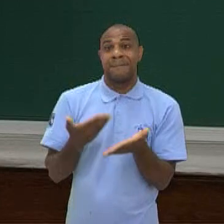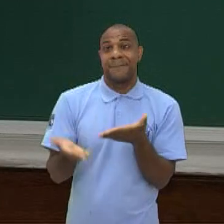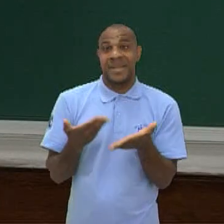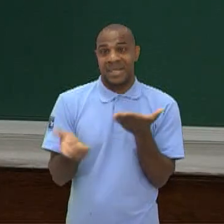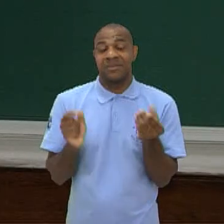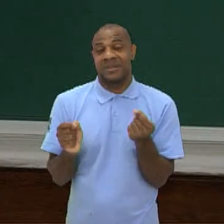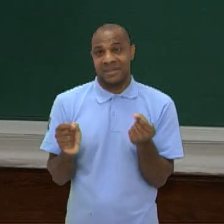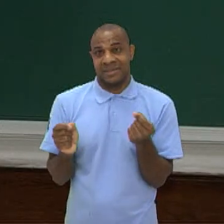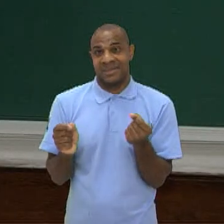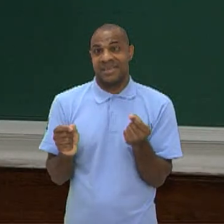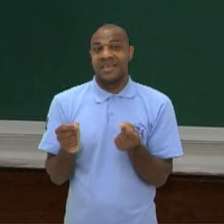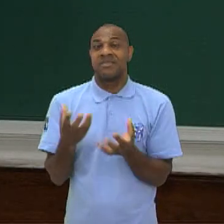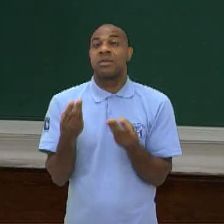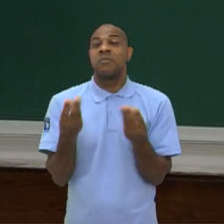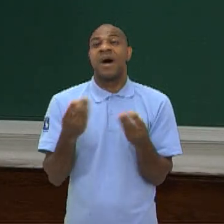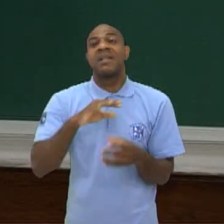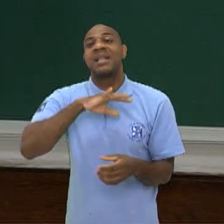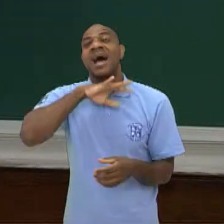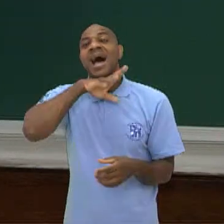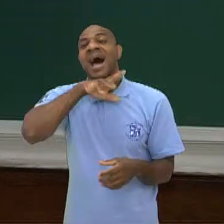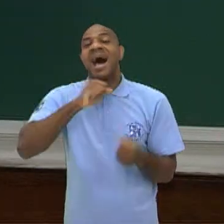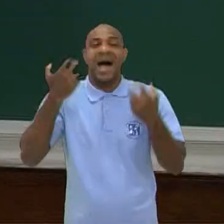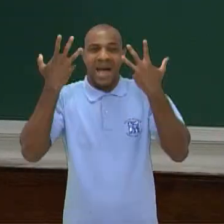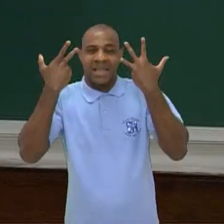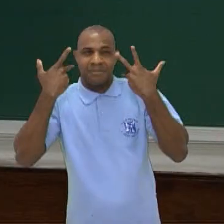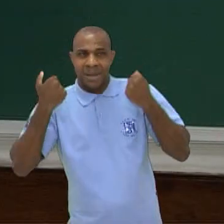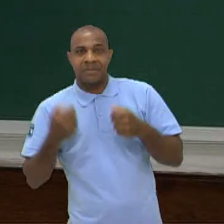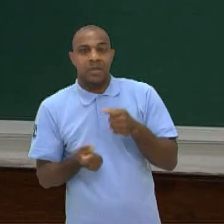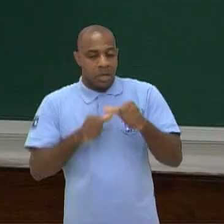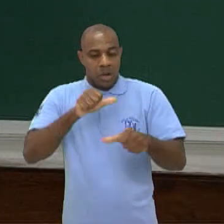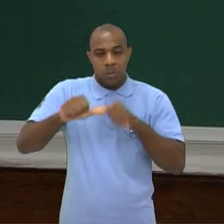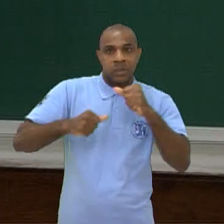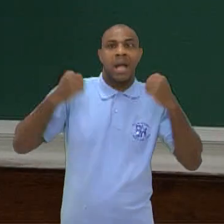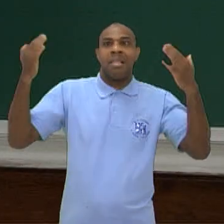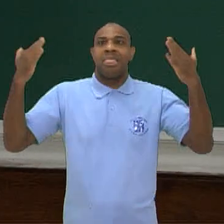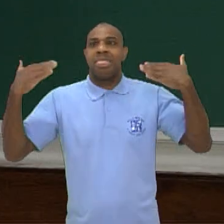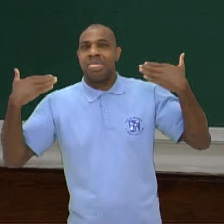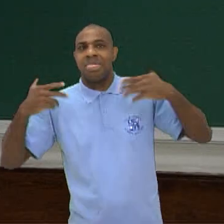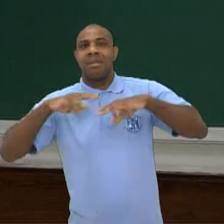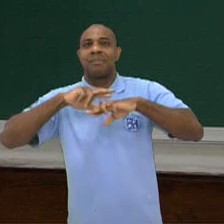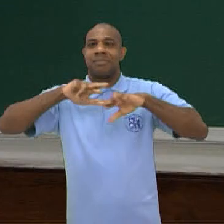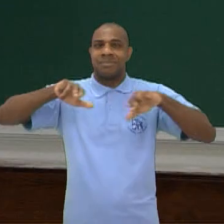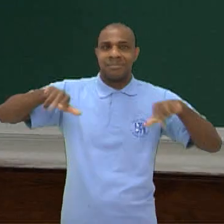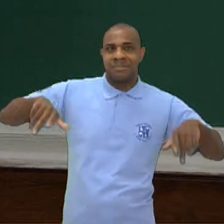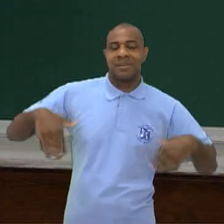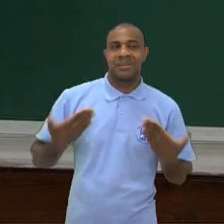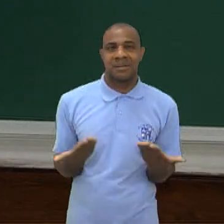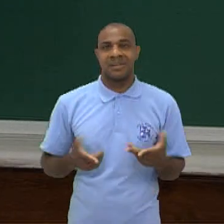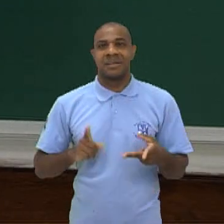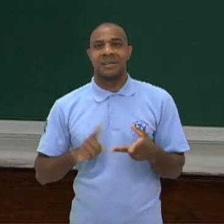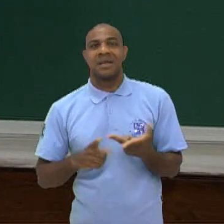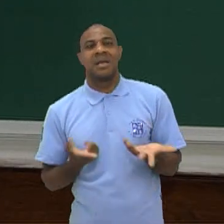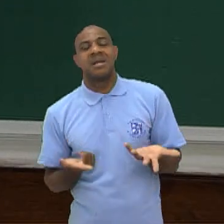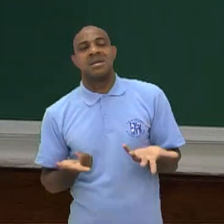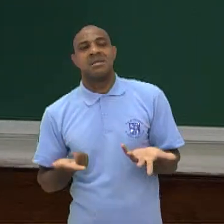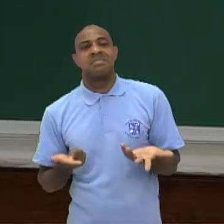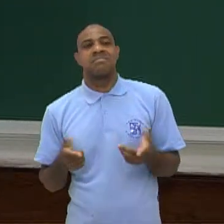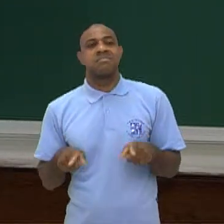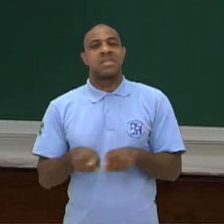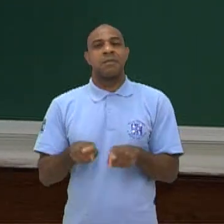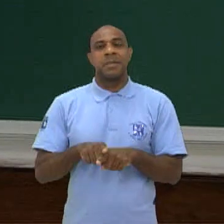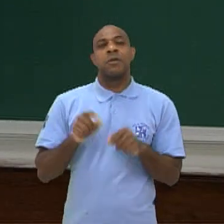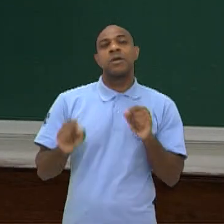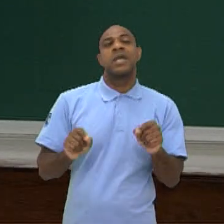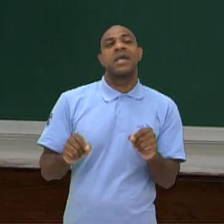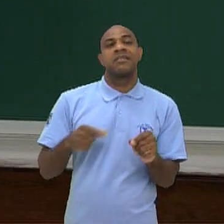animais que dependem das geleiras, então mudanças climáticas, extinção de várias espécies. E a gente viu que quando a gente tira uma espécie do ecossistema, a gente